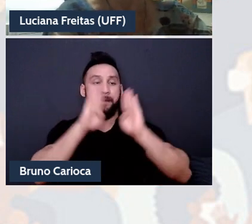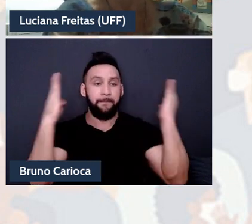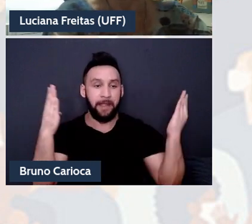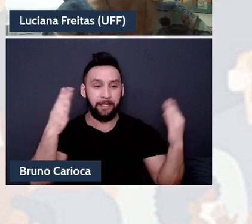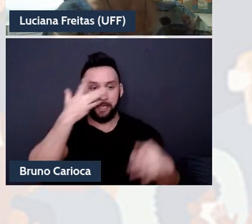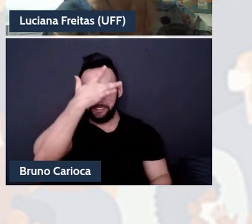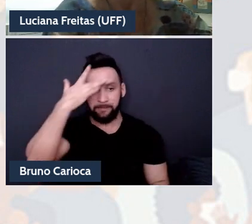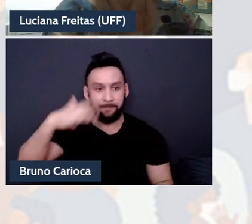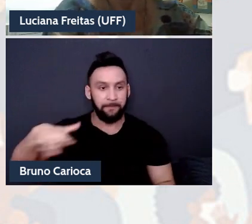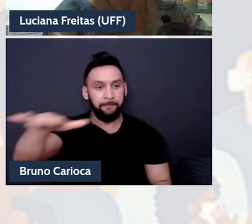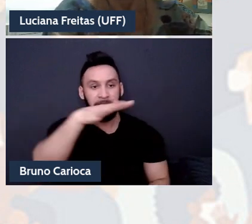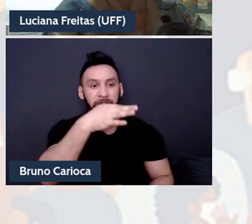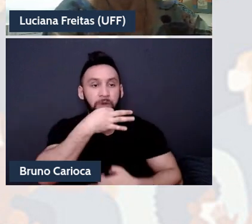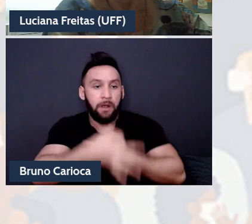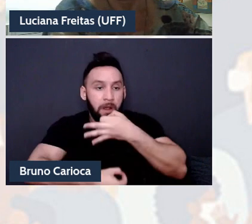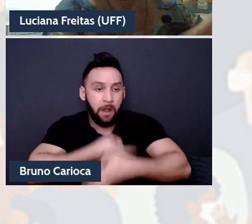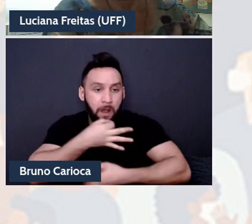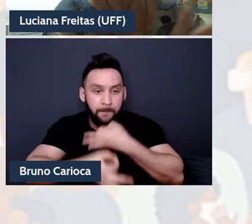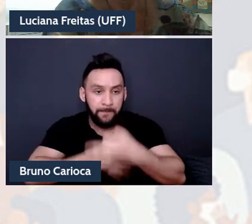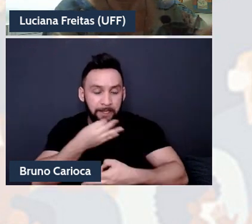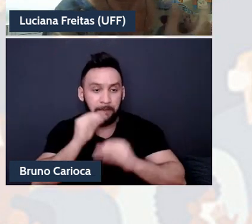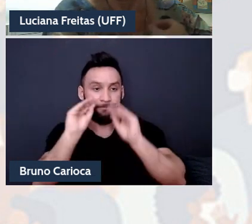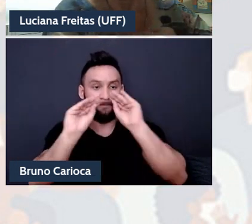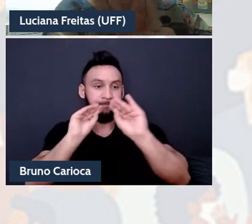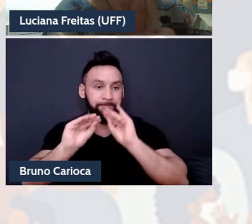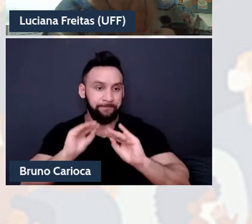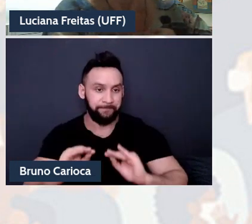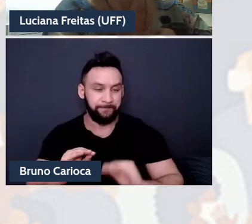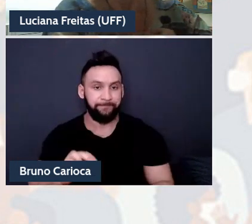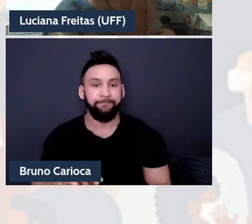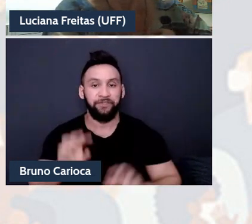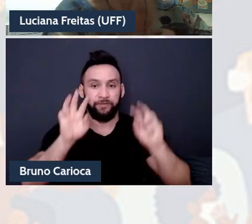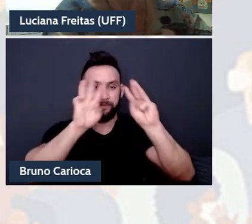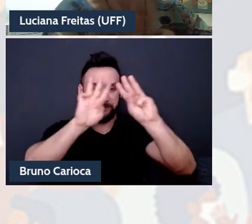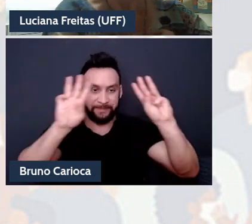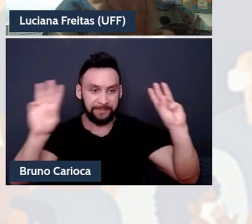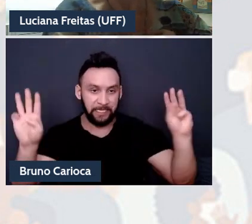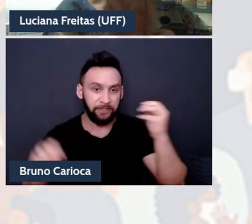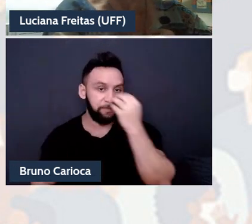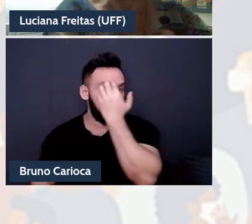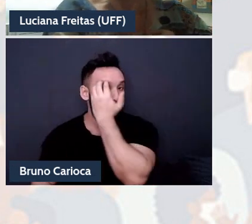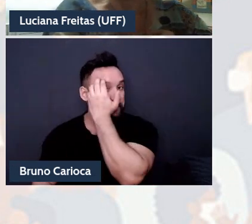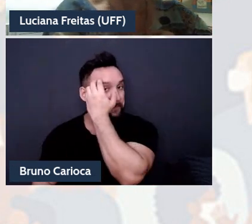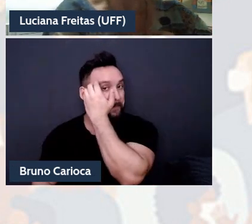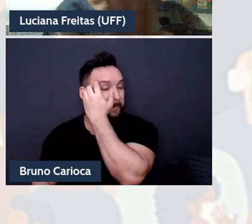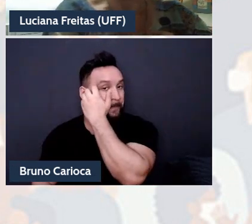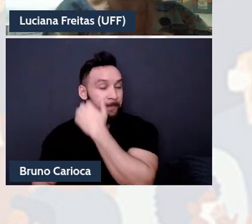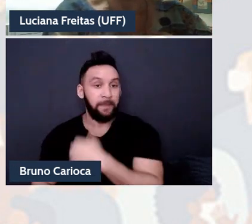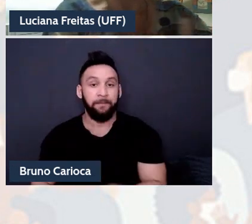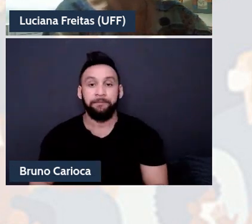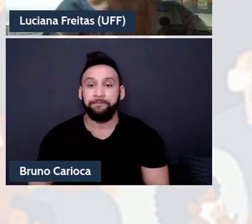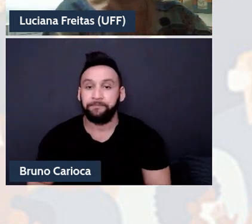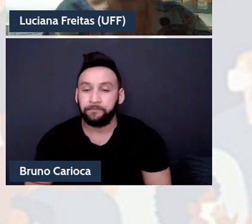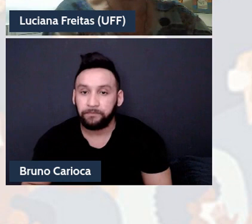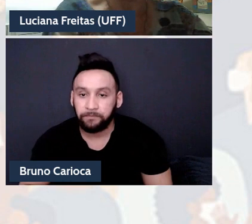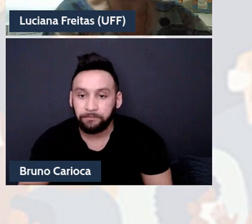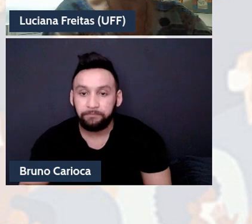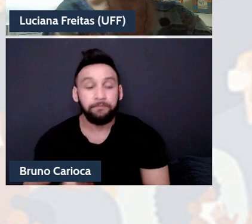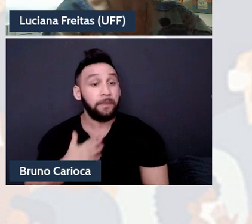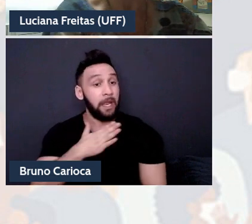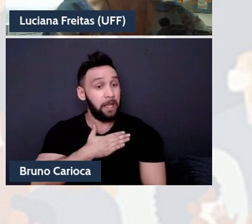para vocês, né? Simplesmente, bom, a língua que eu defendo de forma com mais afinco, que é o espanhol,